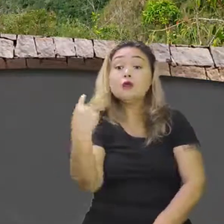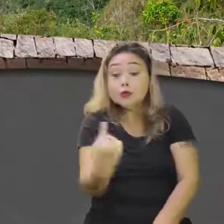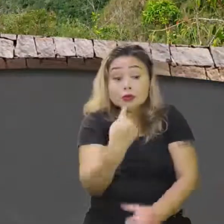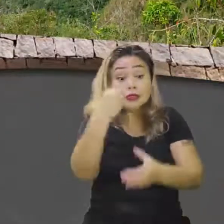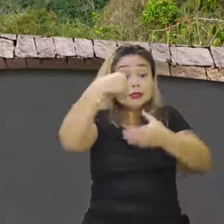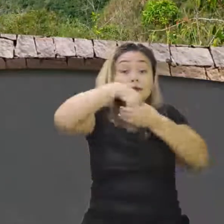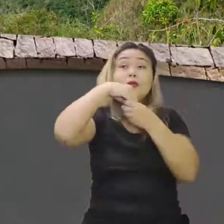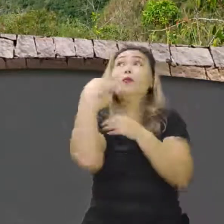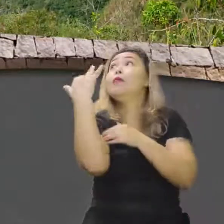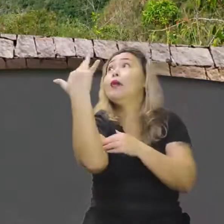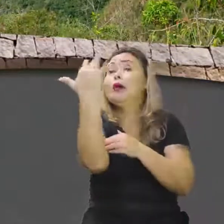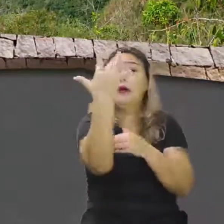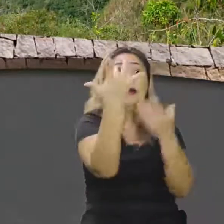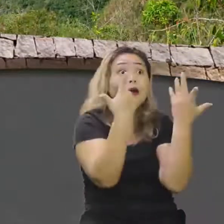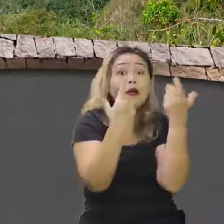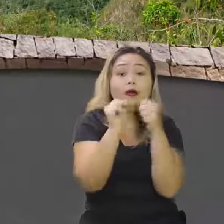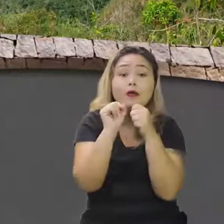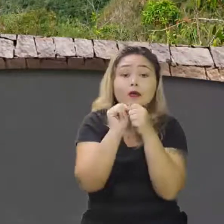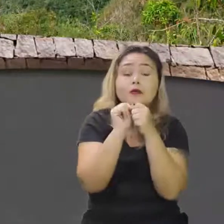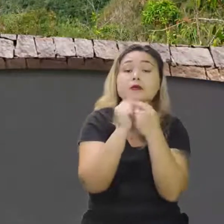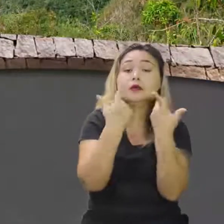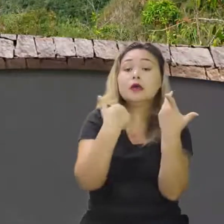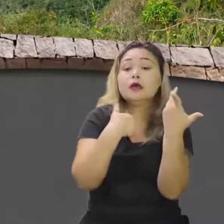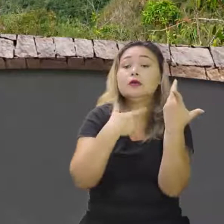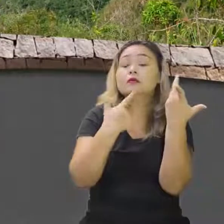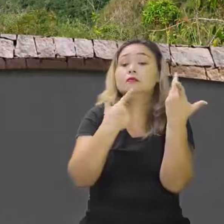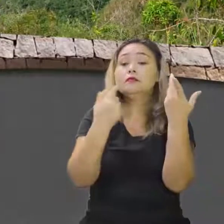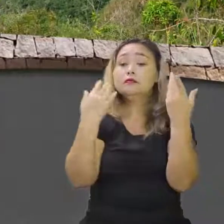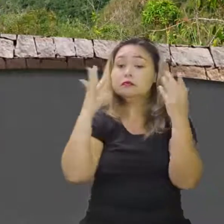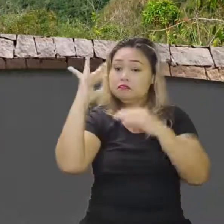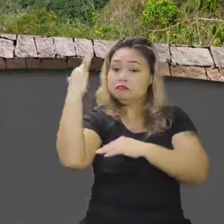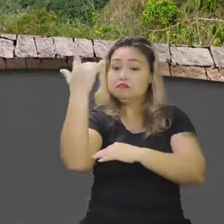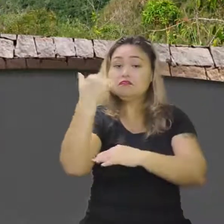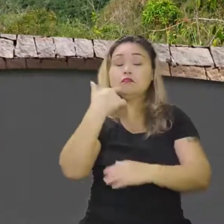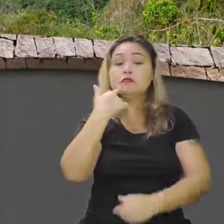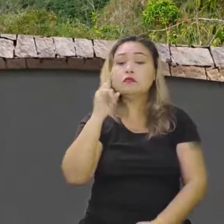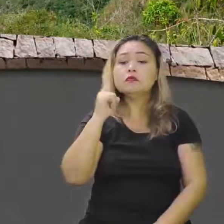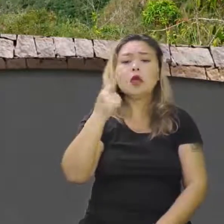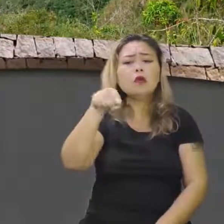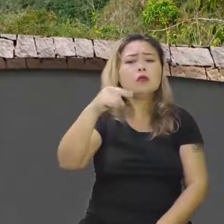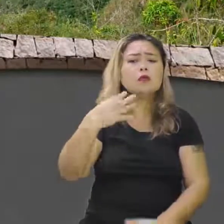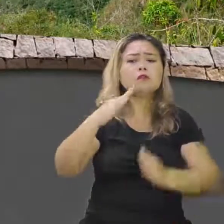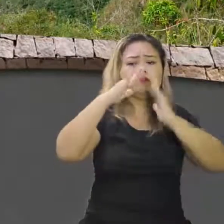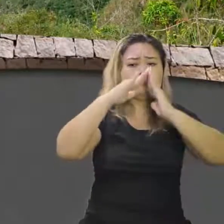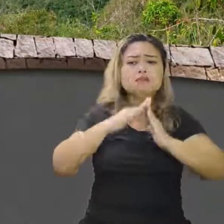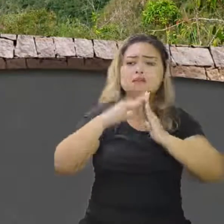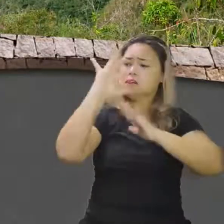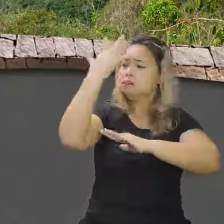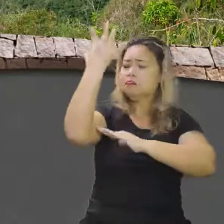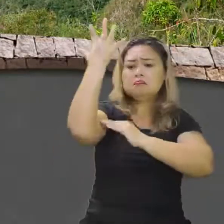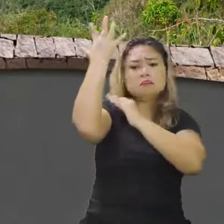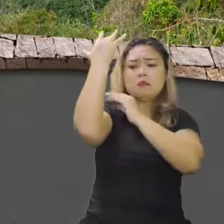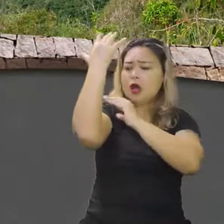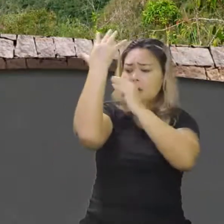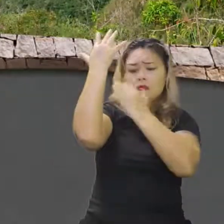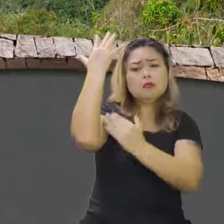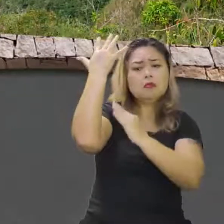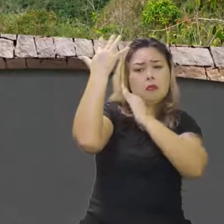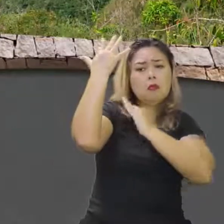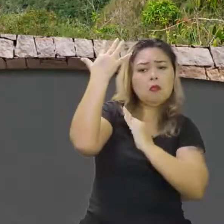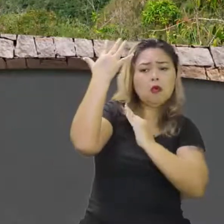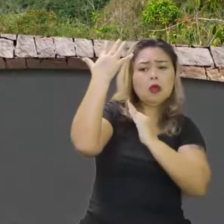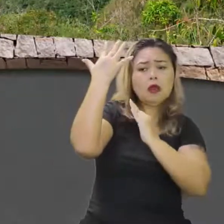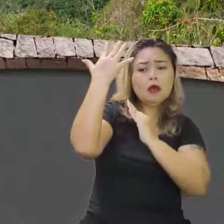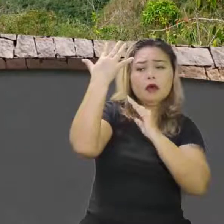mato. Tu reclama ainda hoje de barriga cheia, né? Tu imagina só tu morar debaixo de uma árvore praticamente.